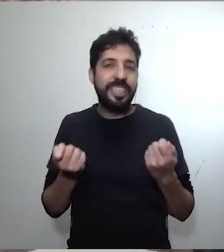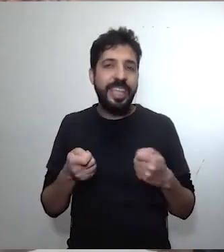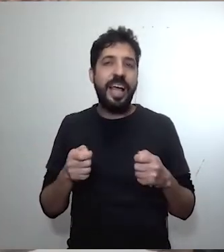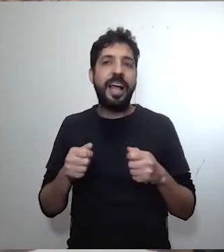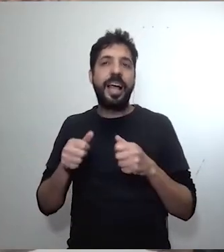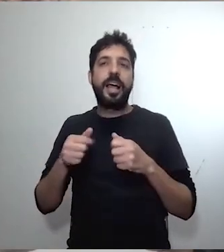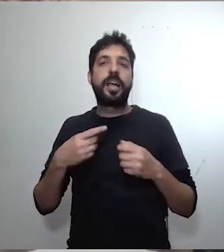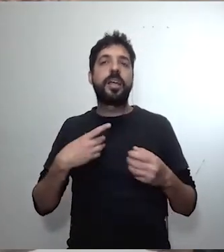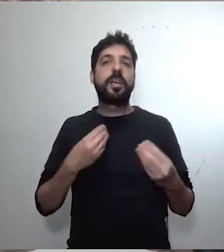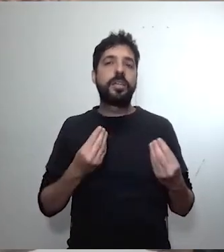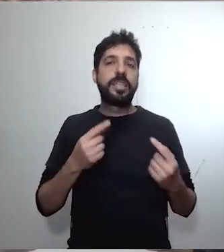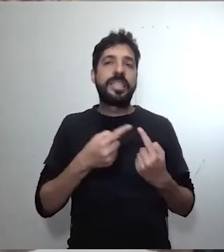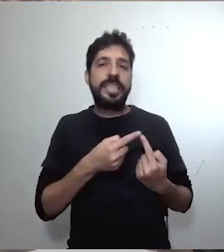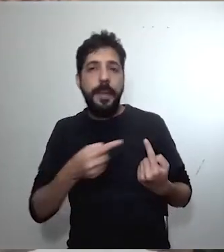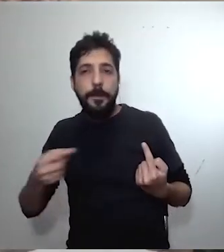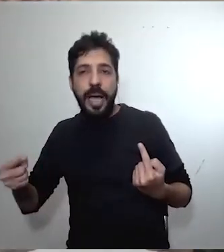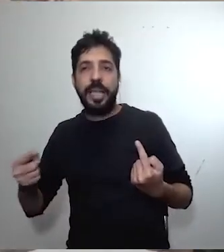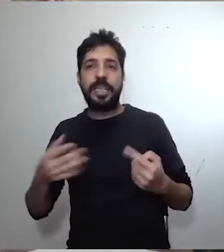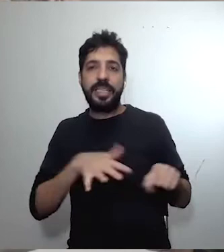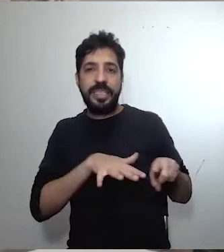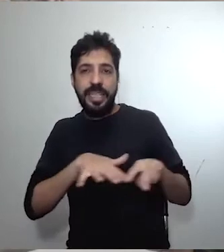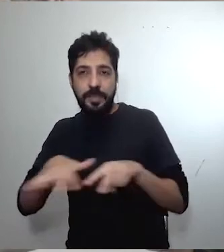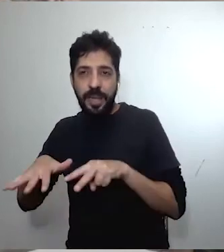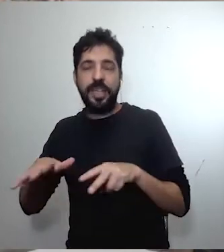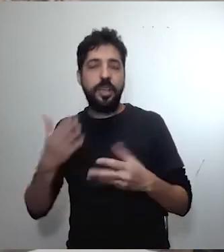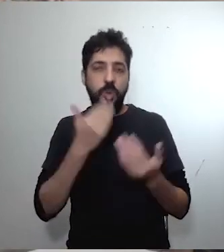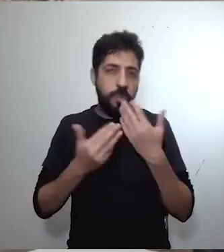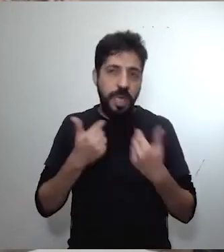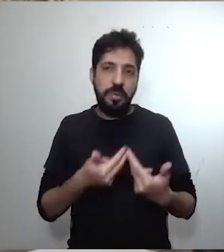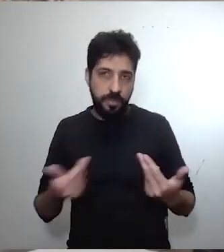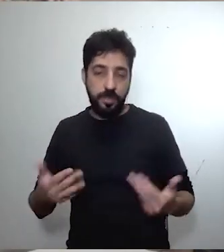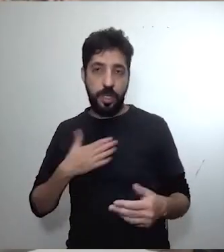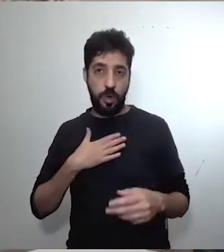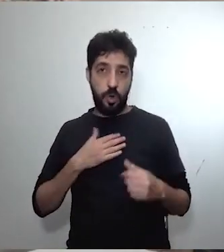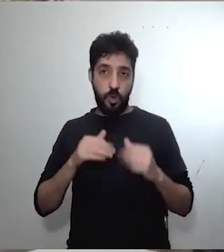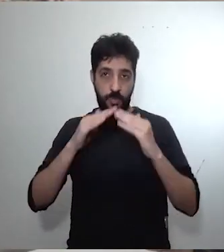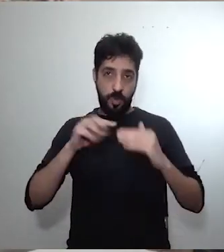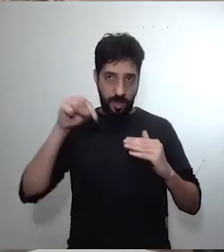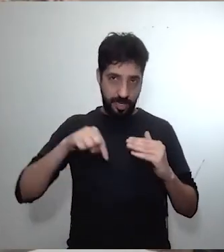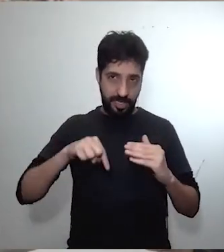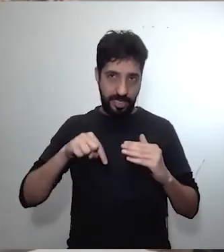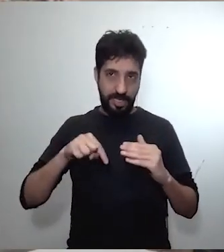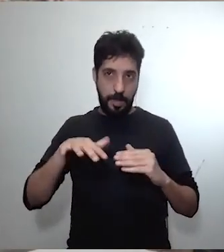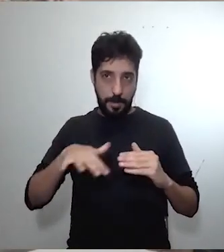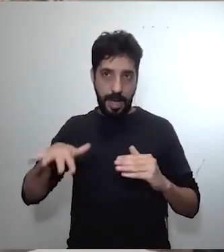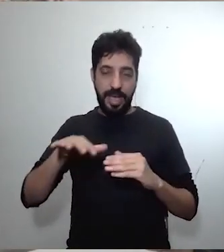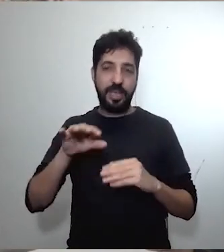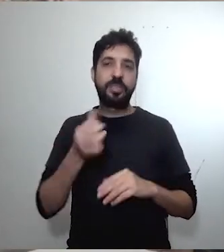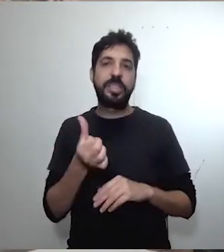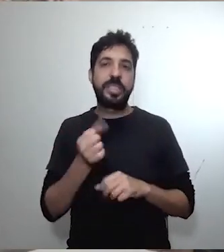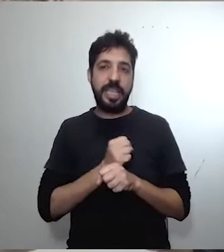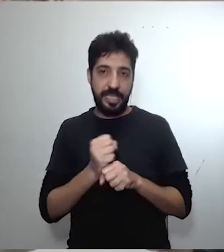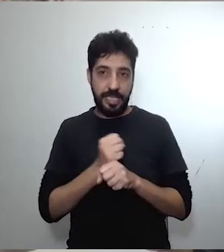ficar para a semana, para os lanches da família. Eu moro aqui no Padre Eustáquio há 5 anos. Desde que